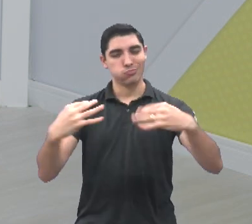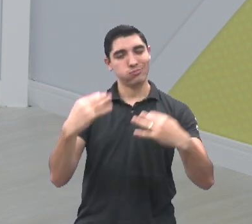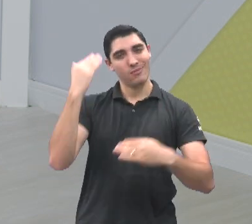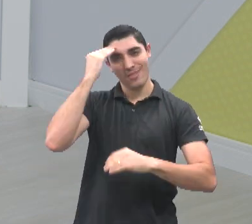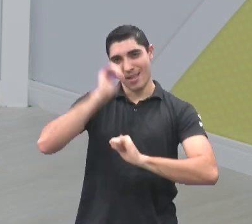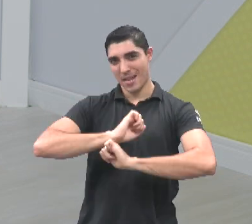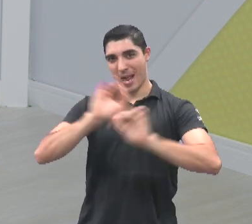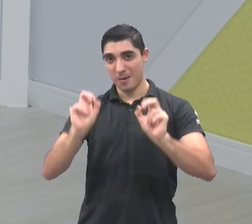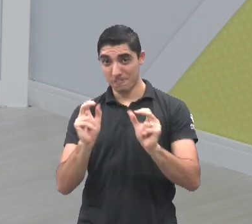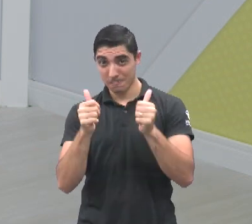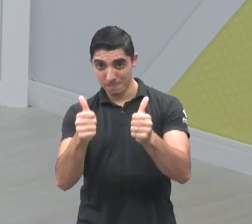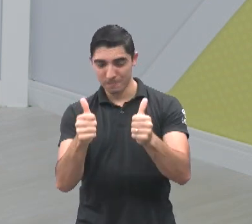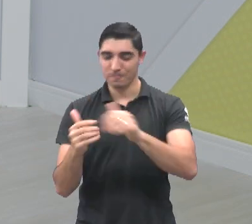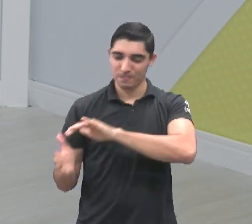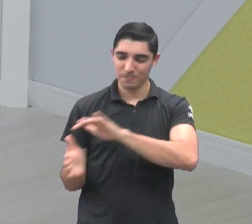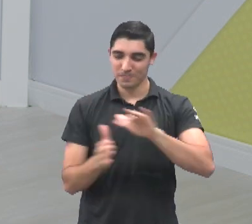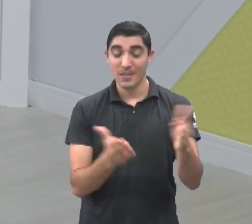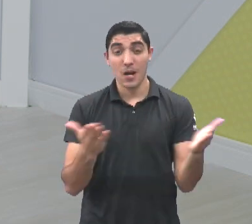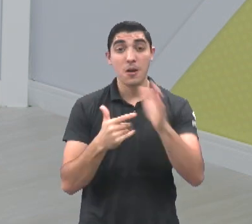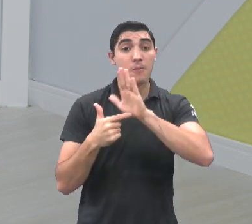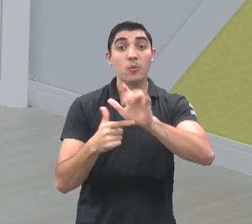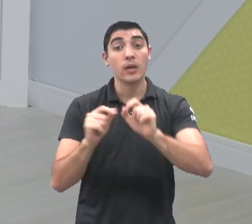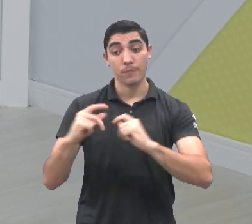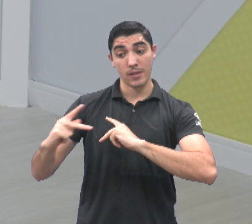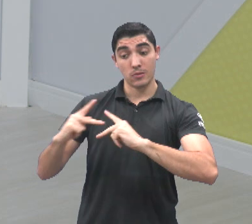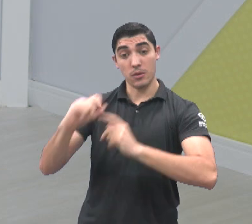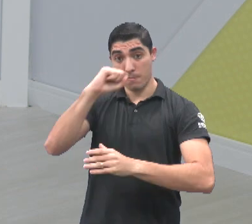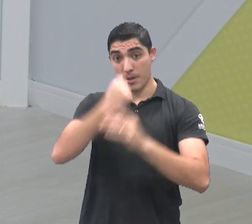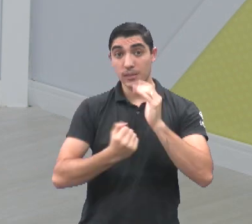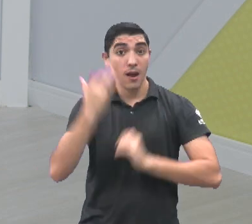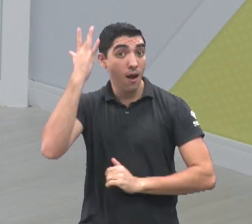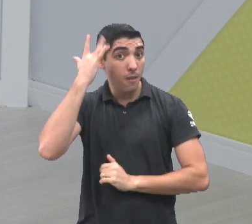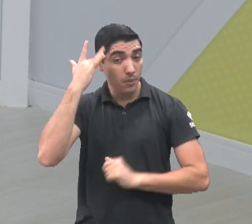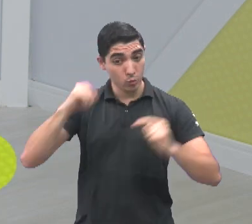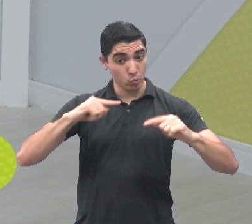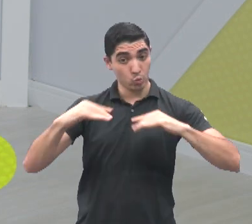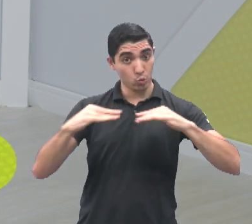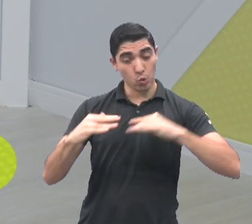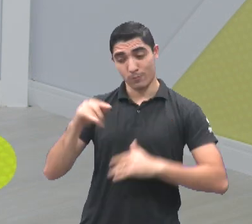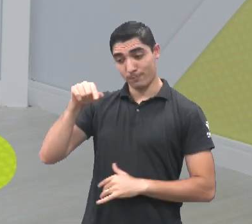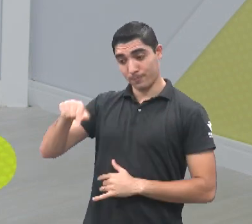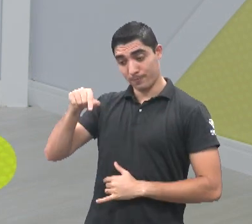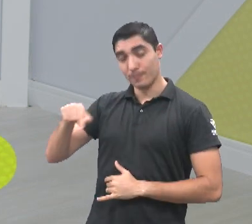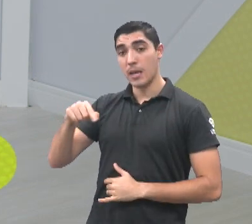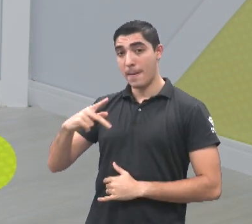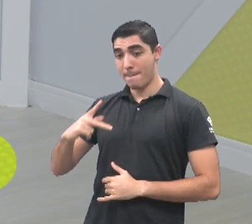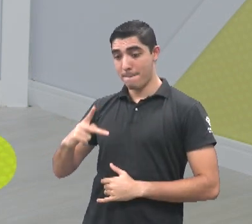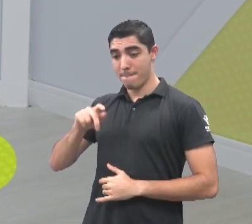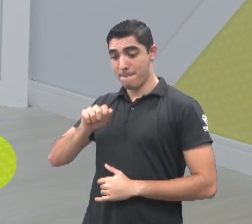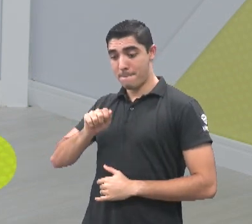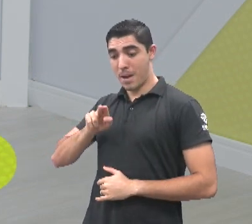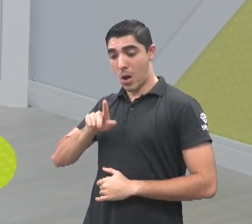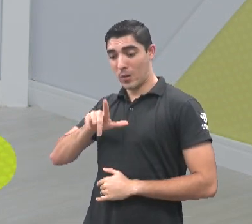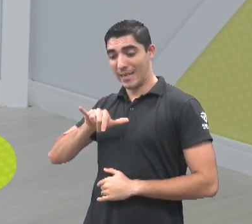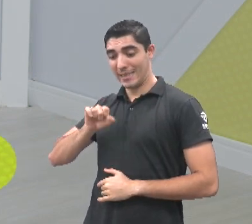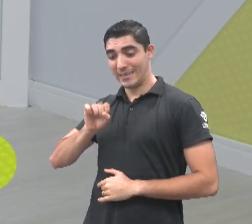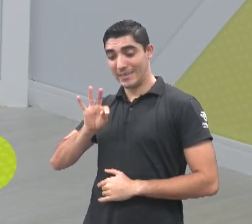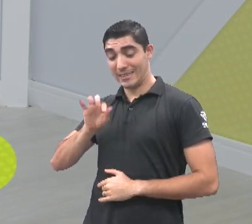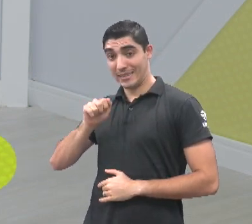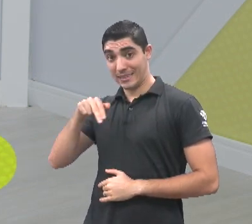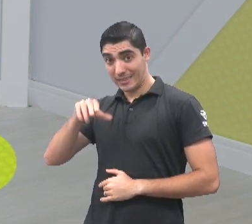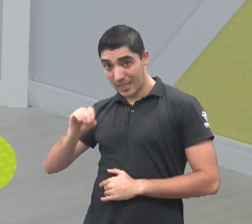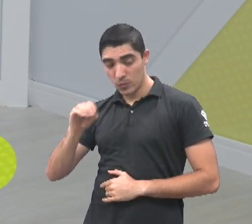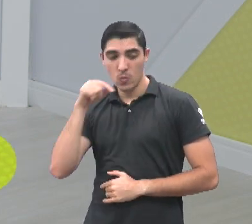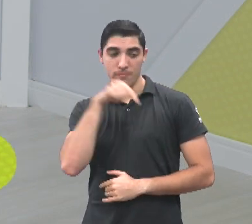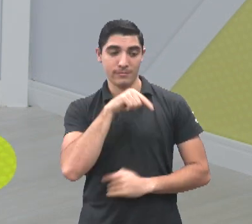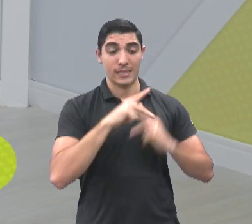gente começa o programa de hoje falando de basquete. Amanhã, São José encara o Paulistano em busca da reabilitação no NBB 17, depois